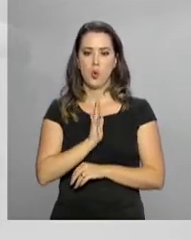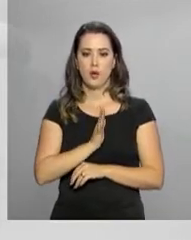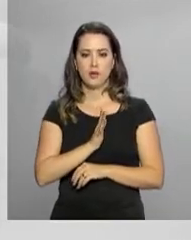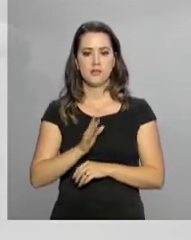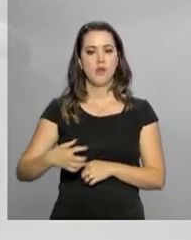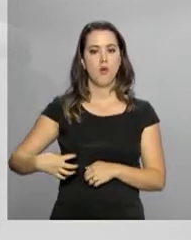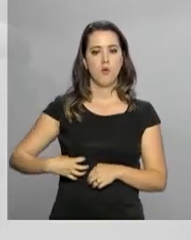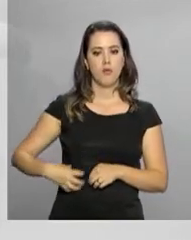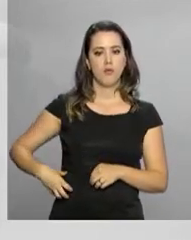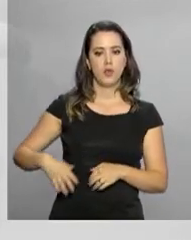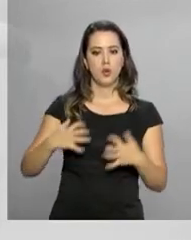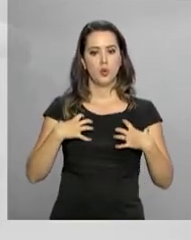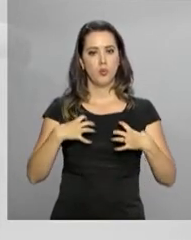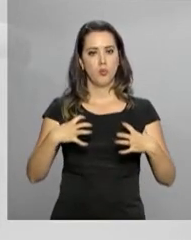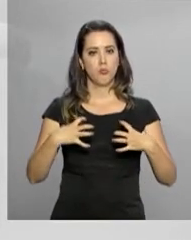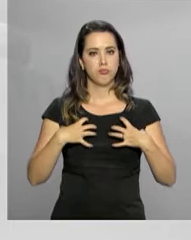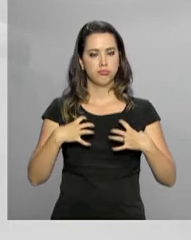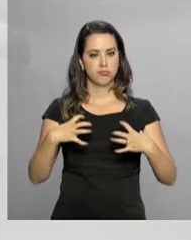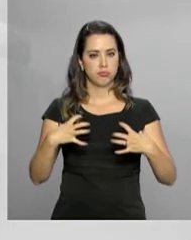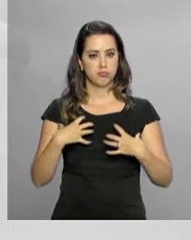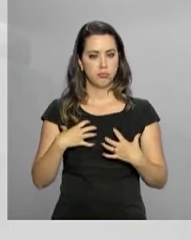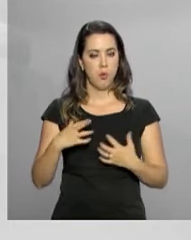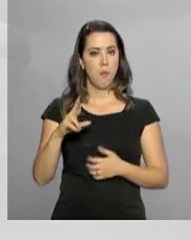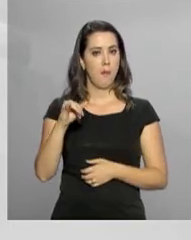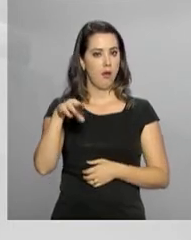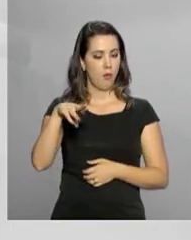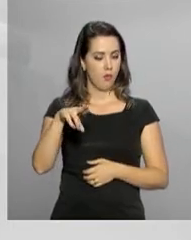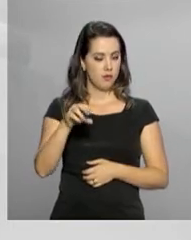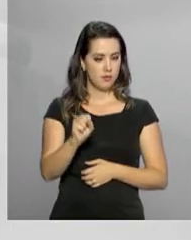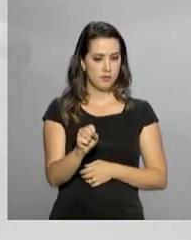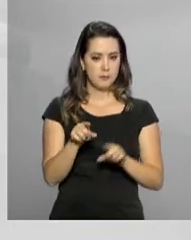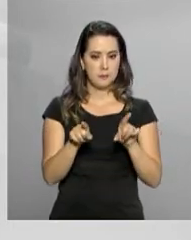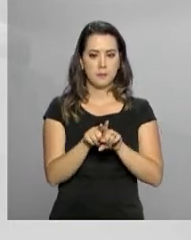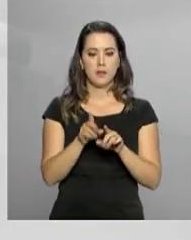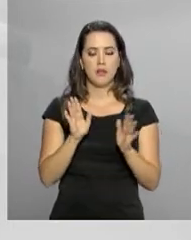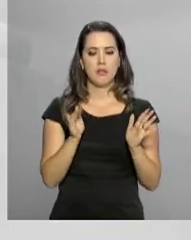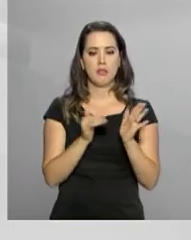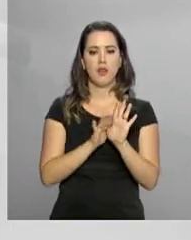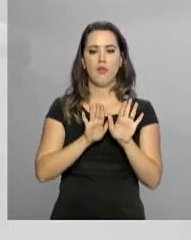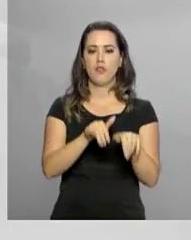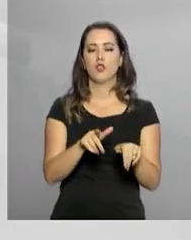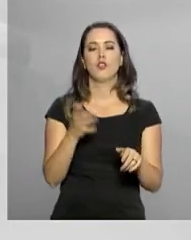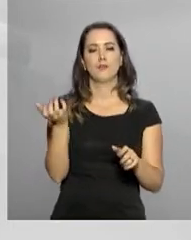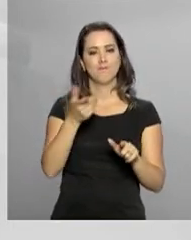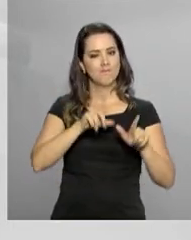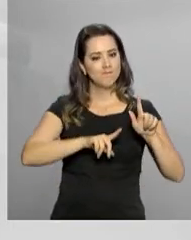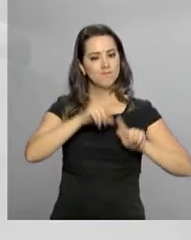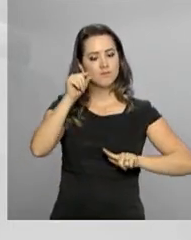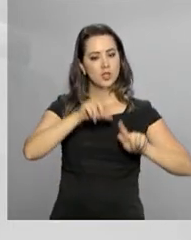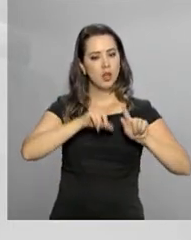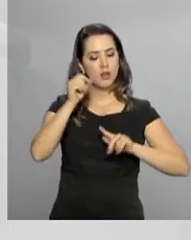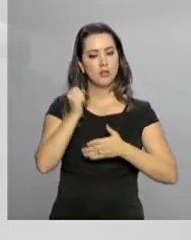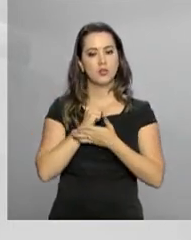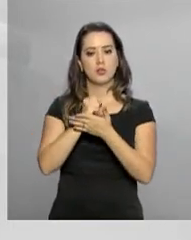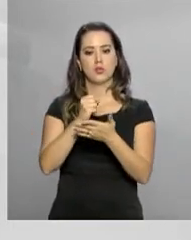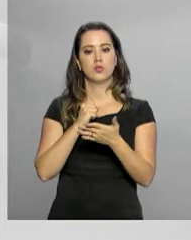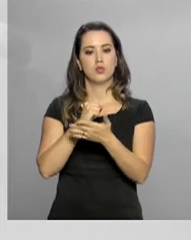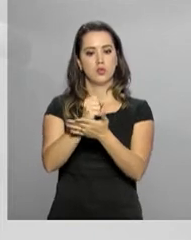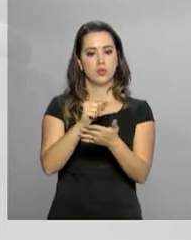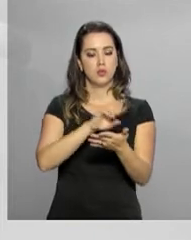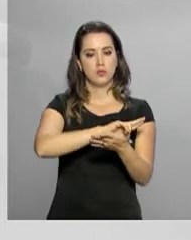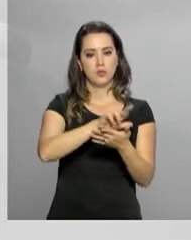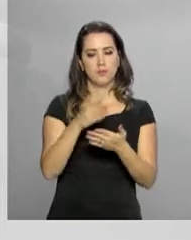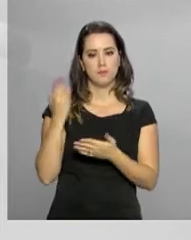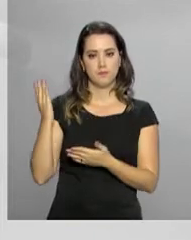fígado, pulmão e rins. A expectativa é que até o fim do ano sejam registrados recordes de doação de fígado,